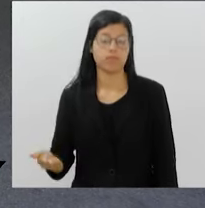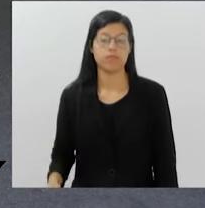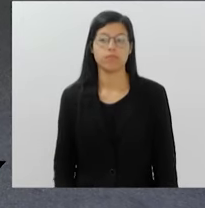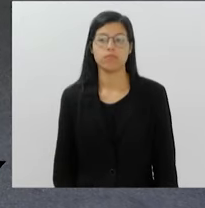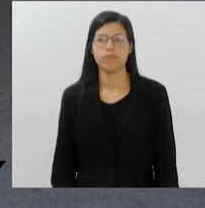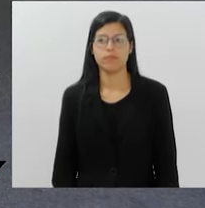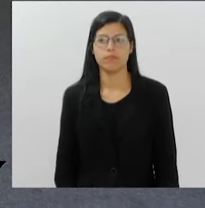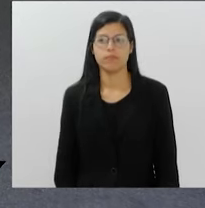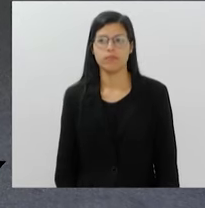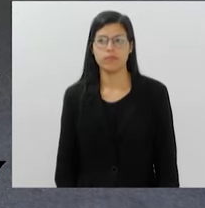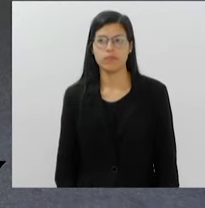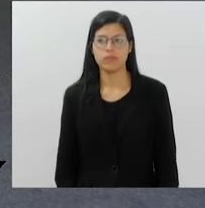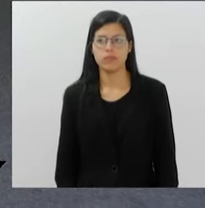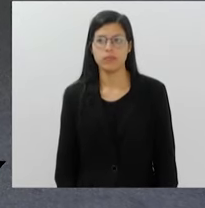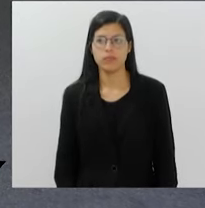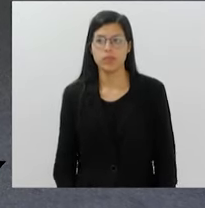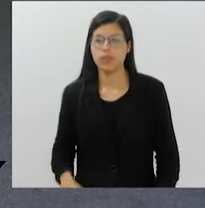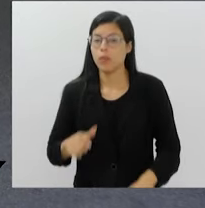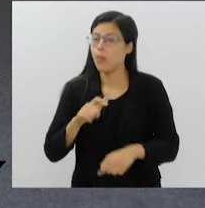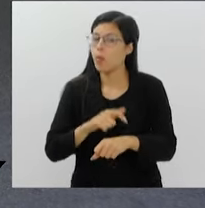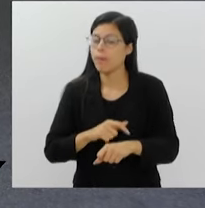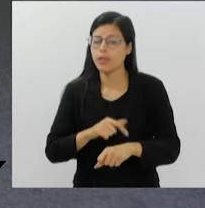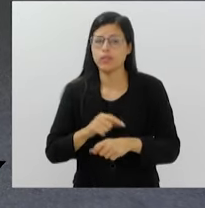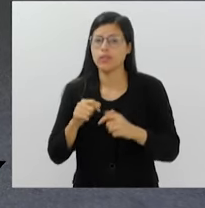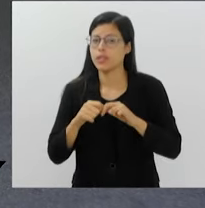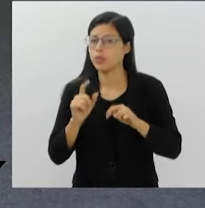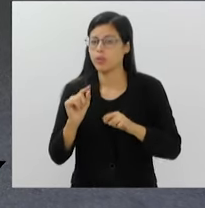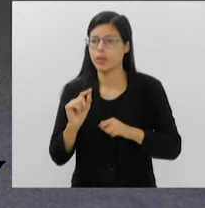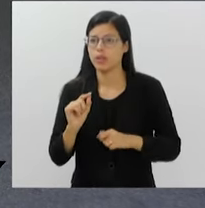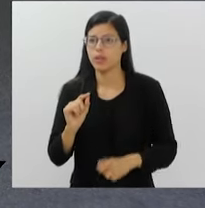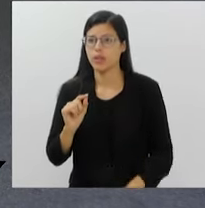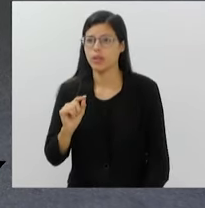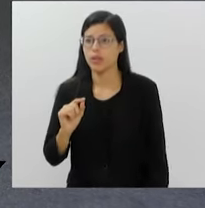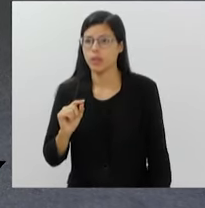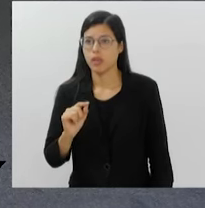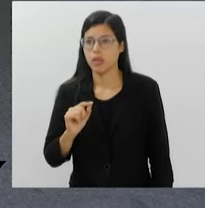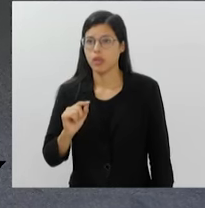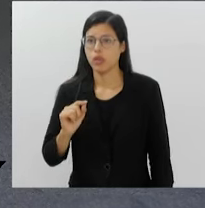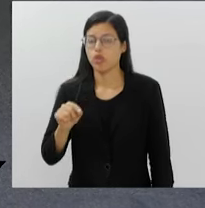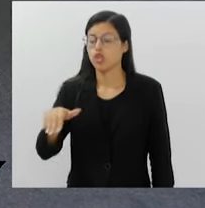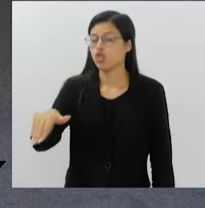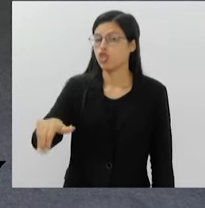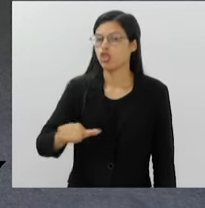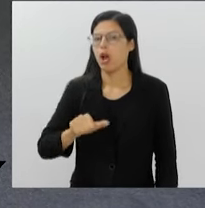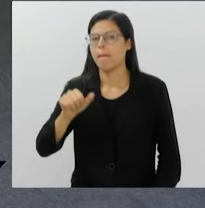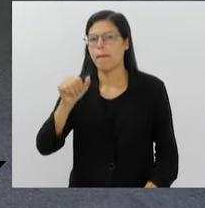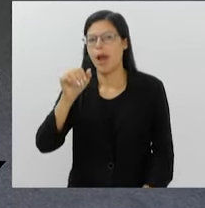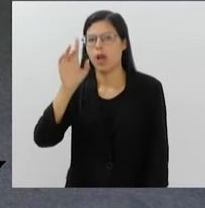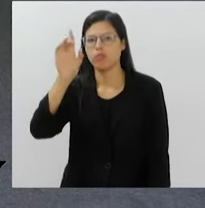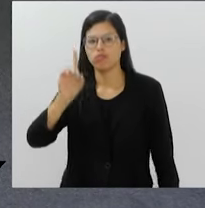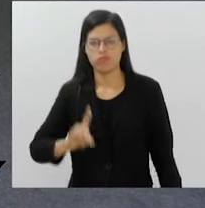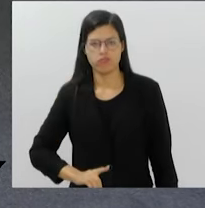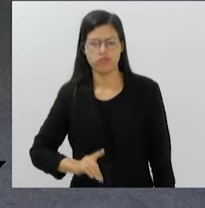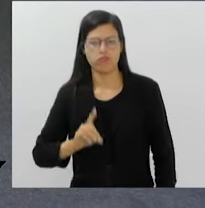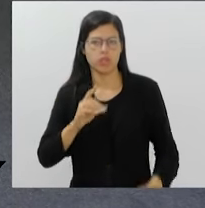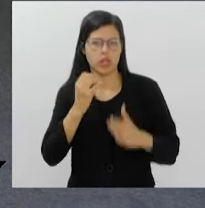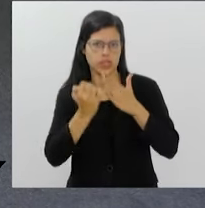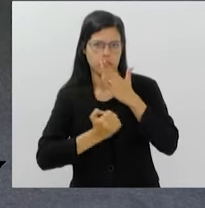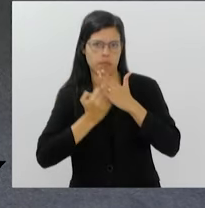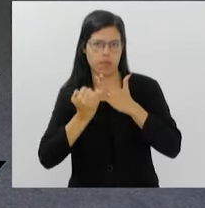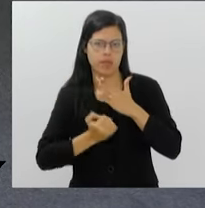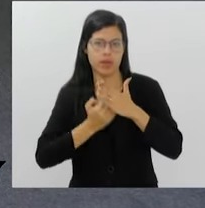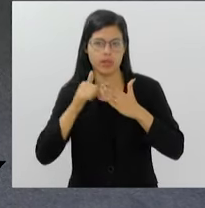presidente, já passou da hora de convocarmos a direção da Águas do Rio aqui nessa casa. O descaso está